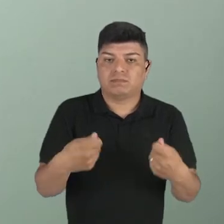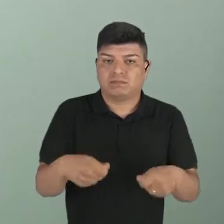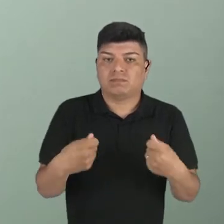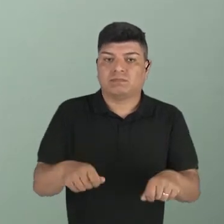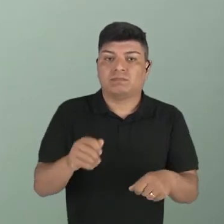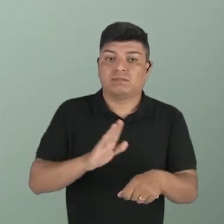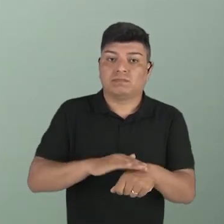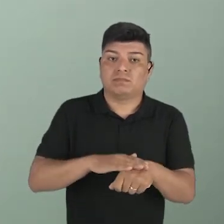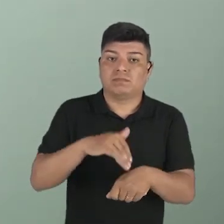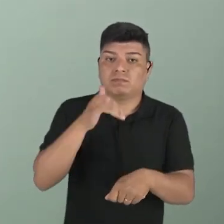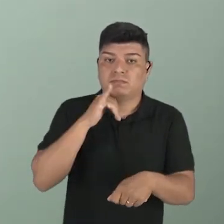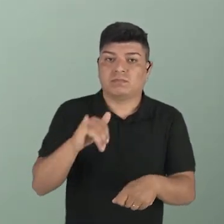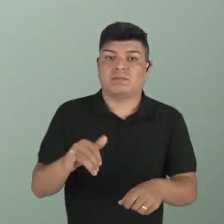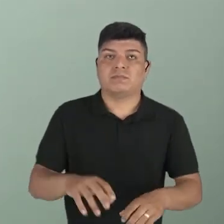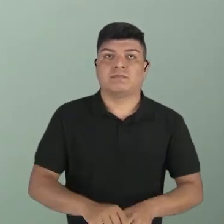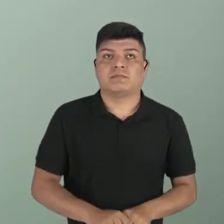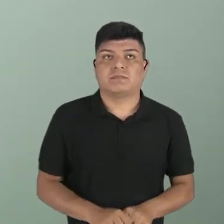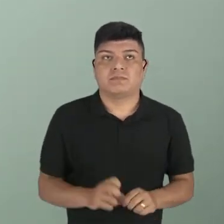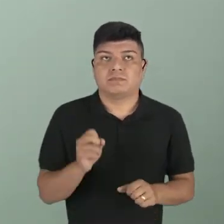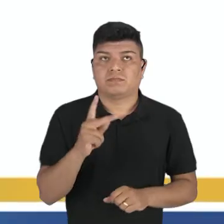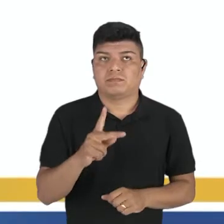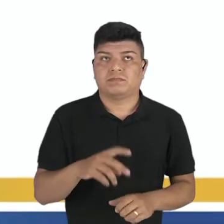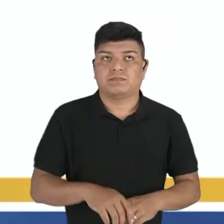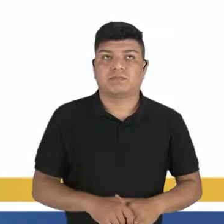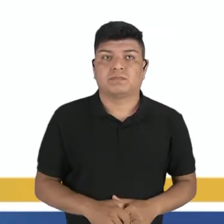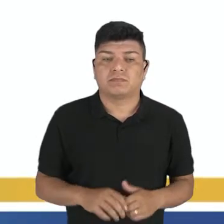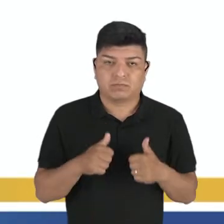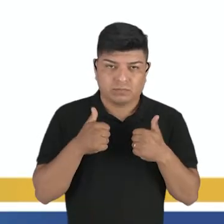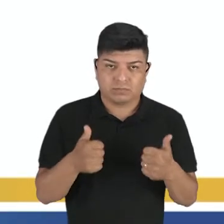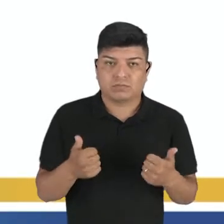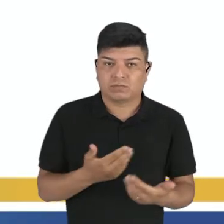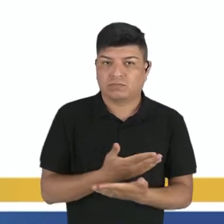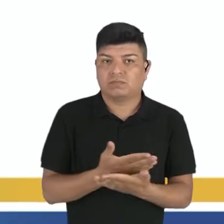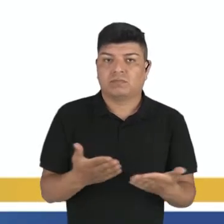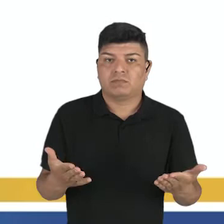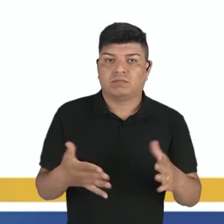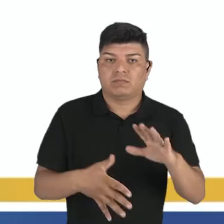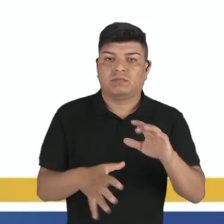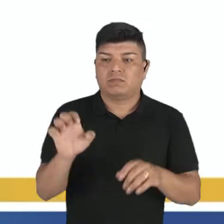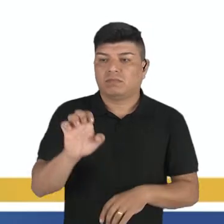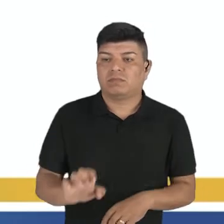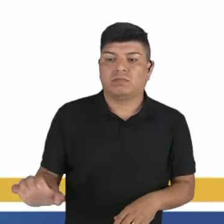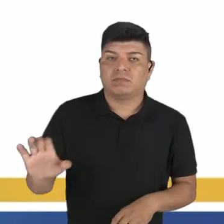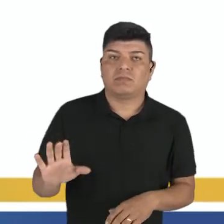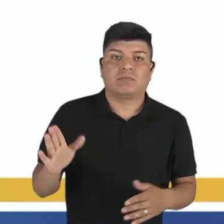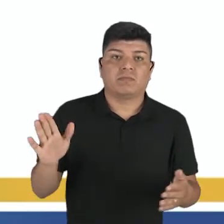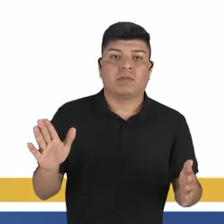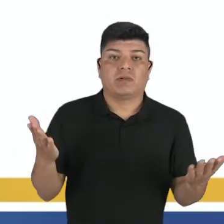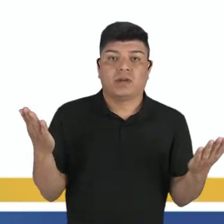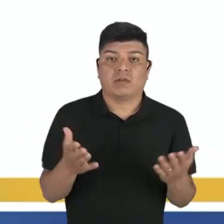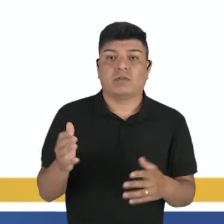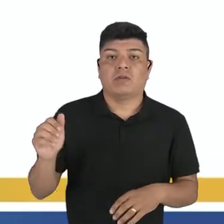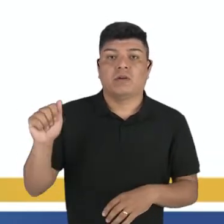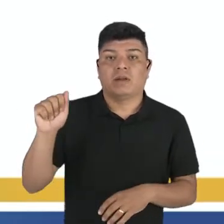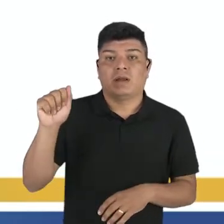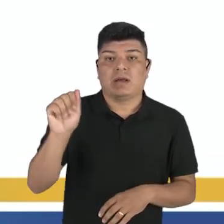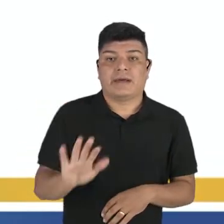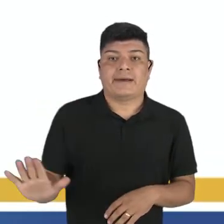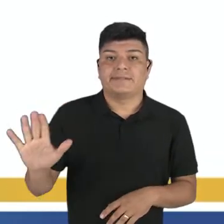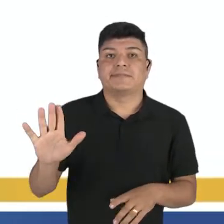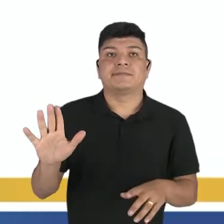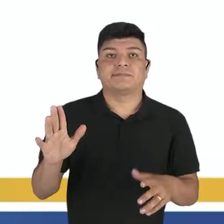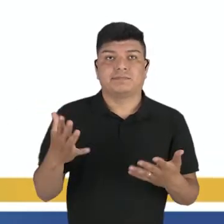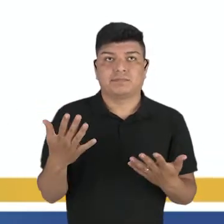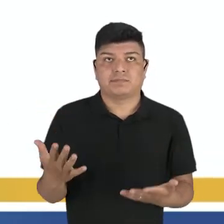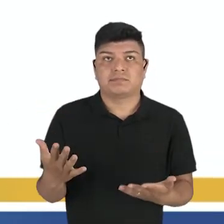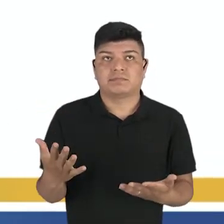precisava de mais fontes de energia, ok? Tudo bem até aí com a Europa? Então, vamos partir para a Ásia. Eu comecei a falar